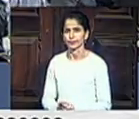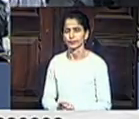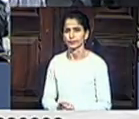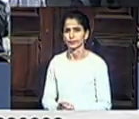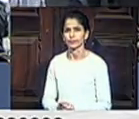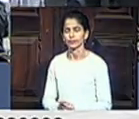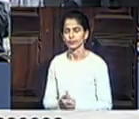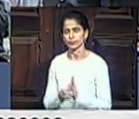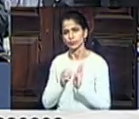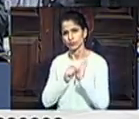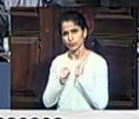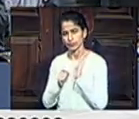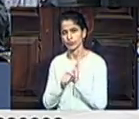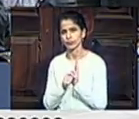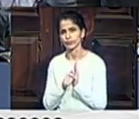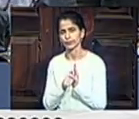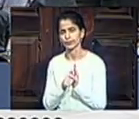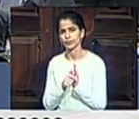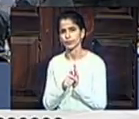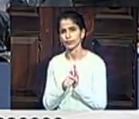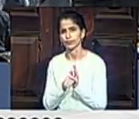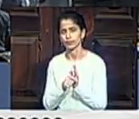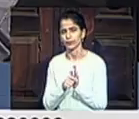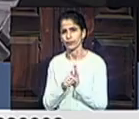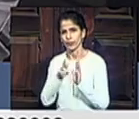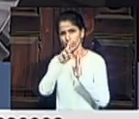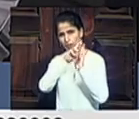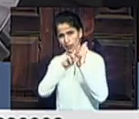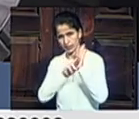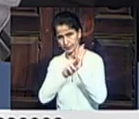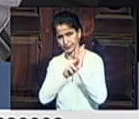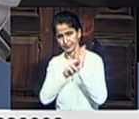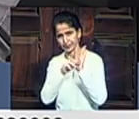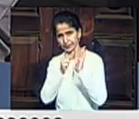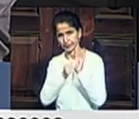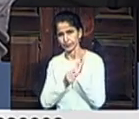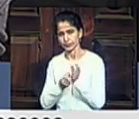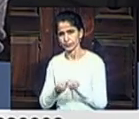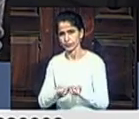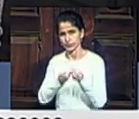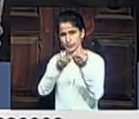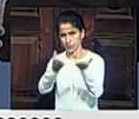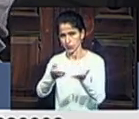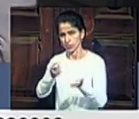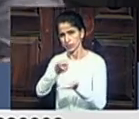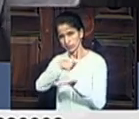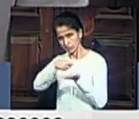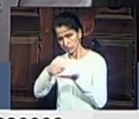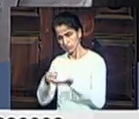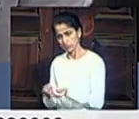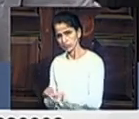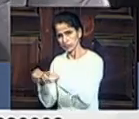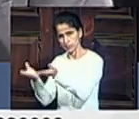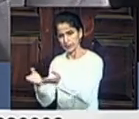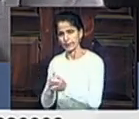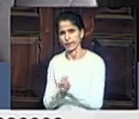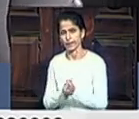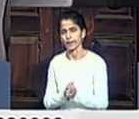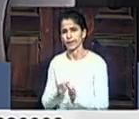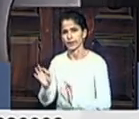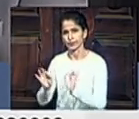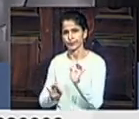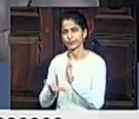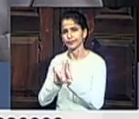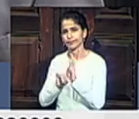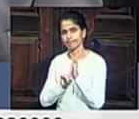Assim, pois, senhor presidente, vou ao relatório, que vou entregar à mesa por escrito. O projeto de lei em